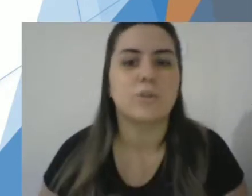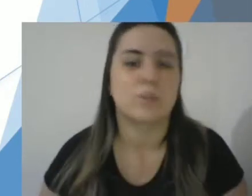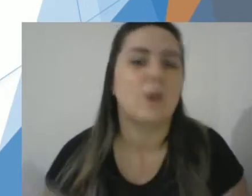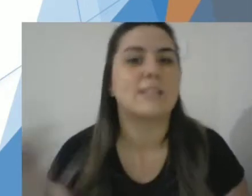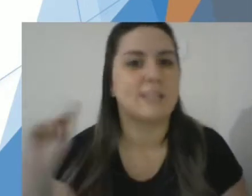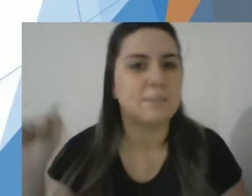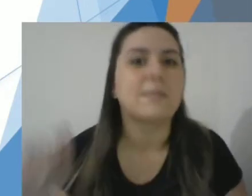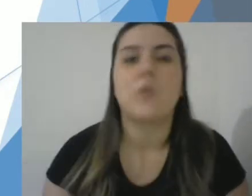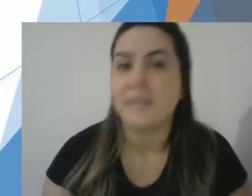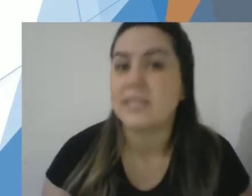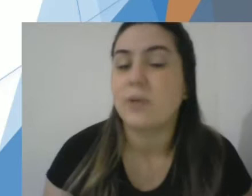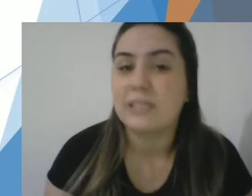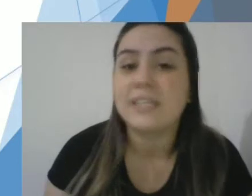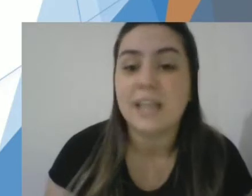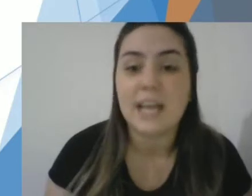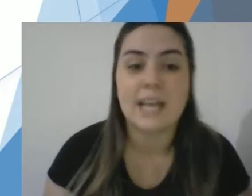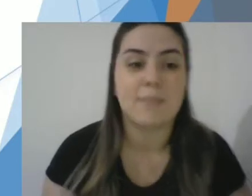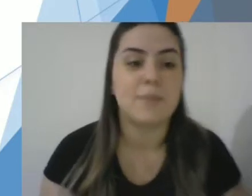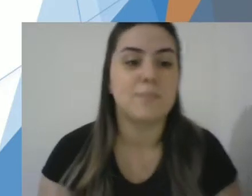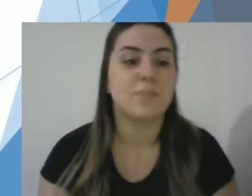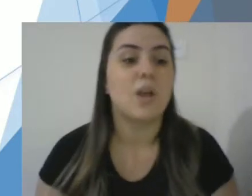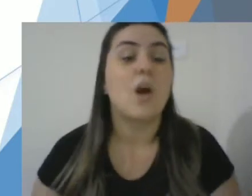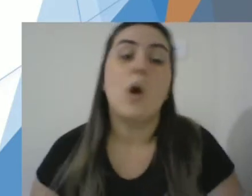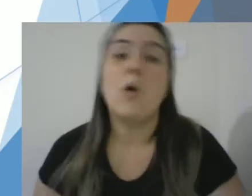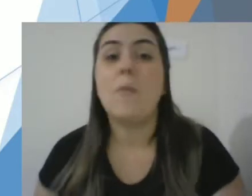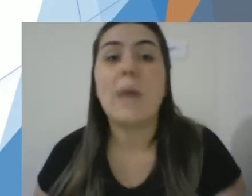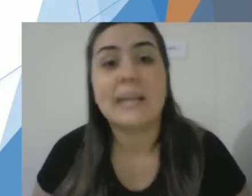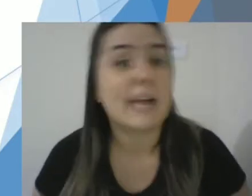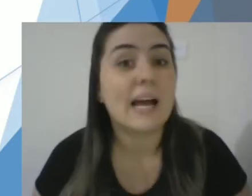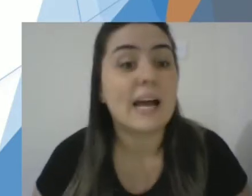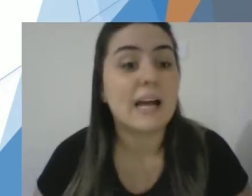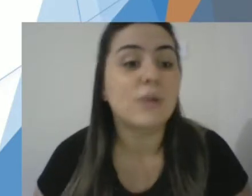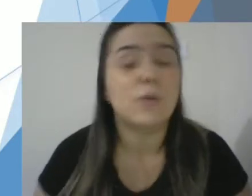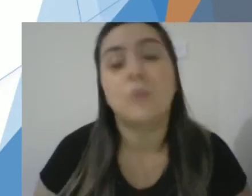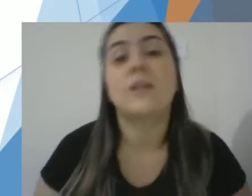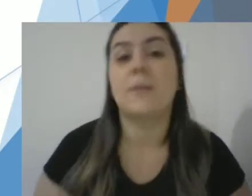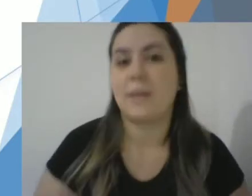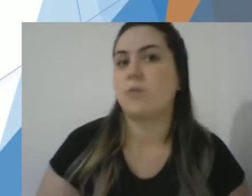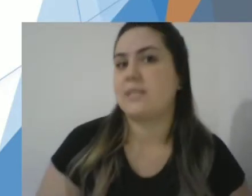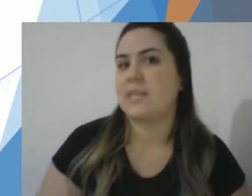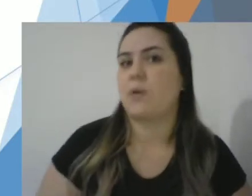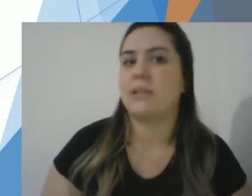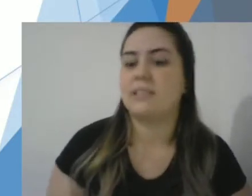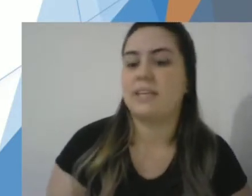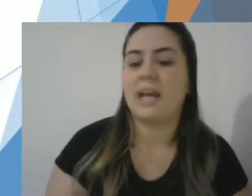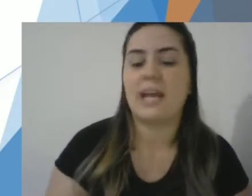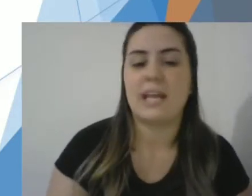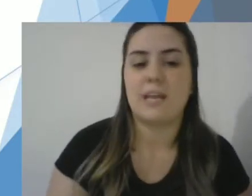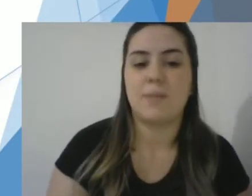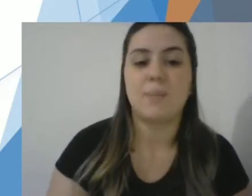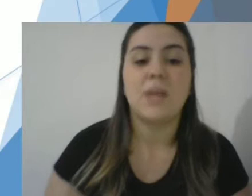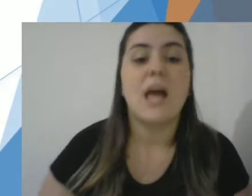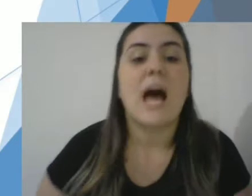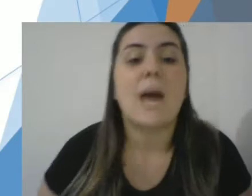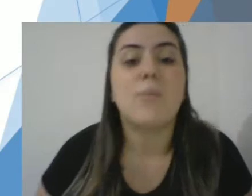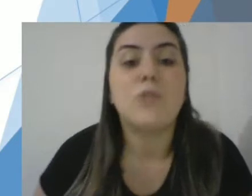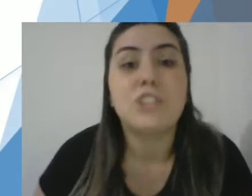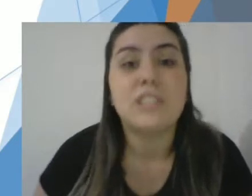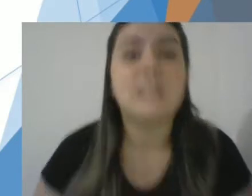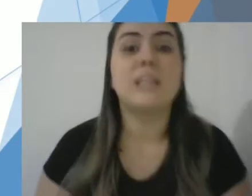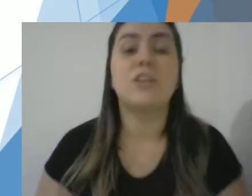muito gostosa, também começa com a letrinha M. O macaco também começa com a letrinha M.